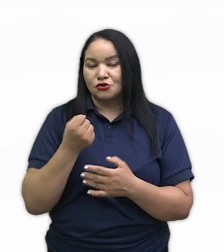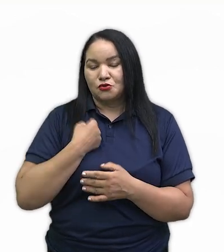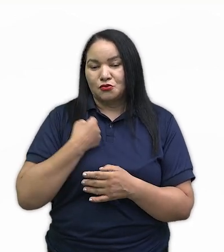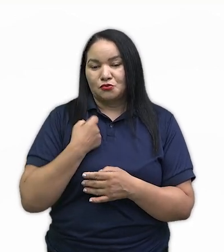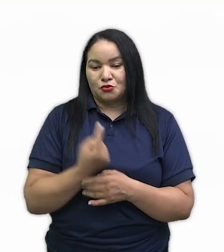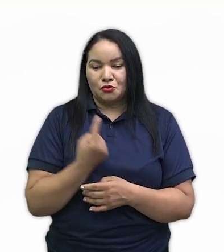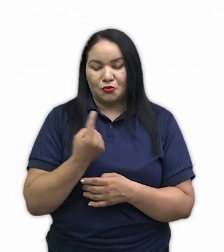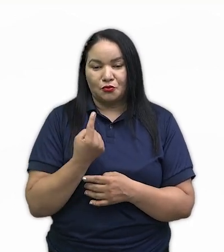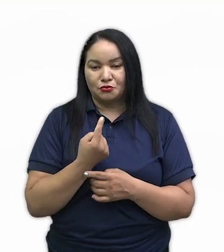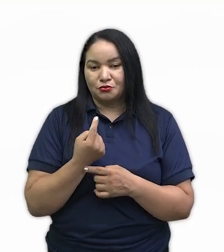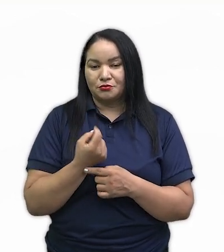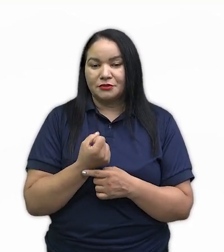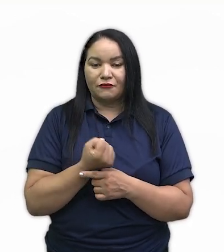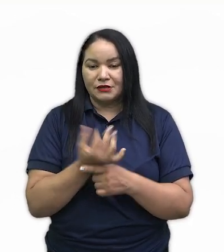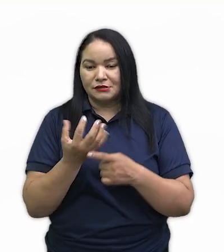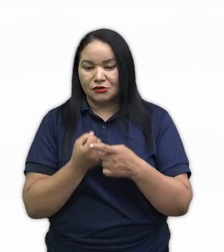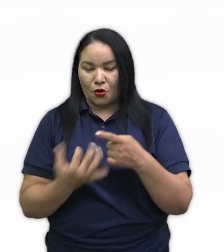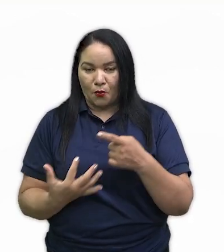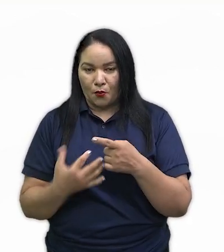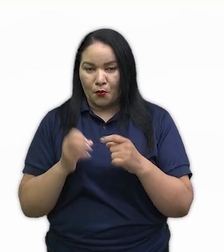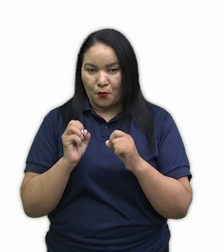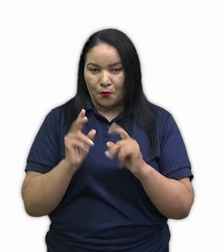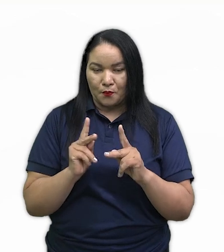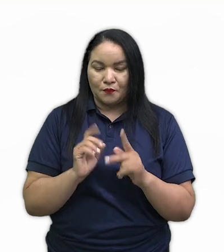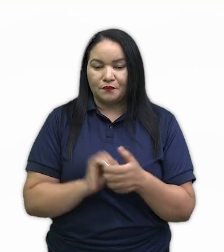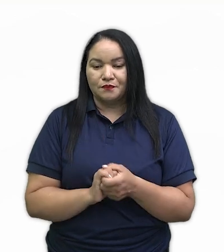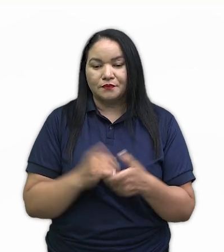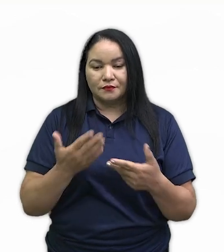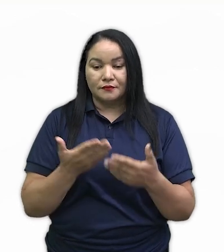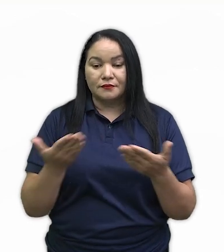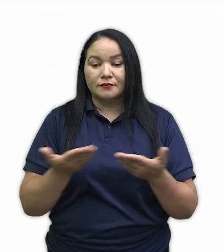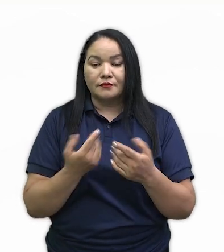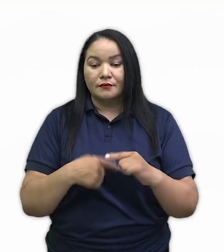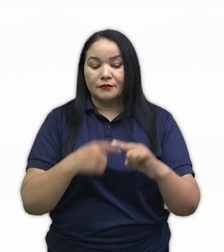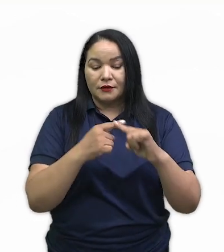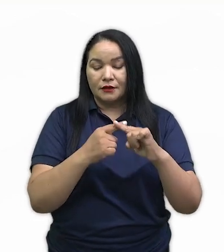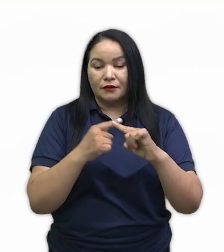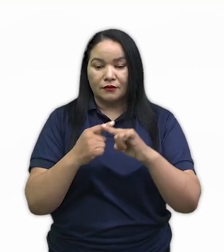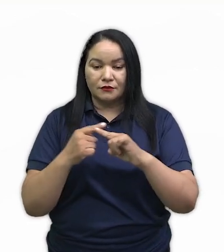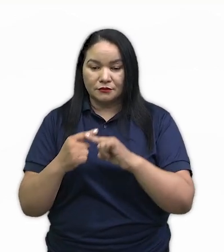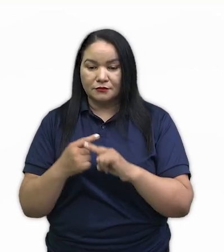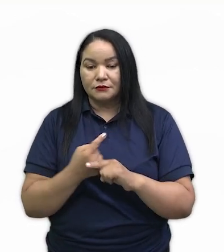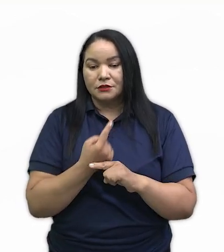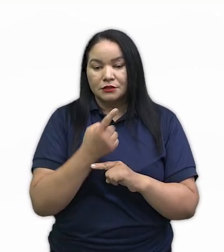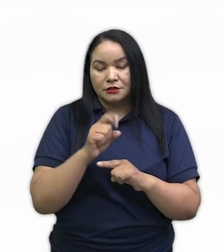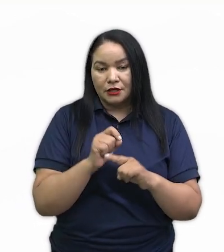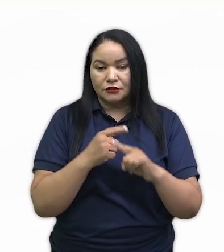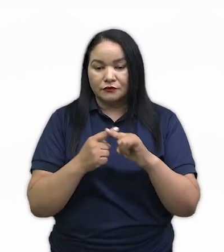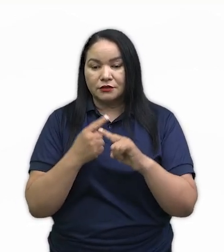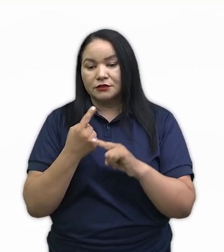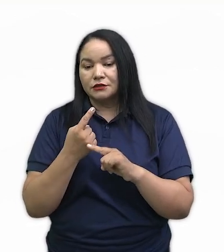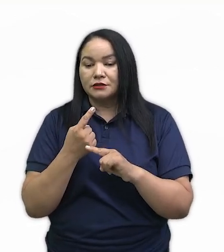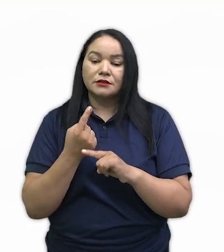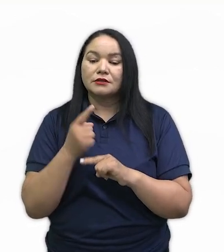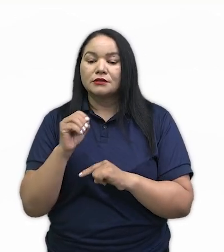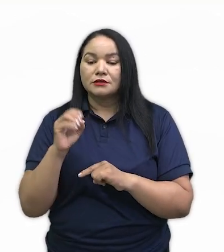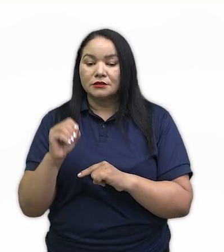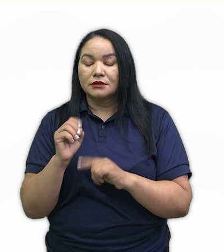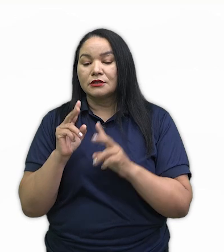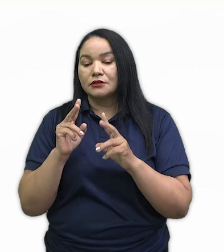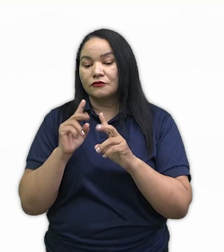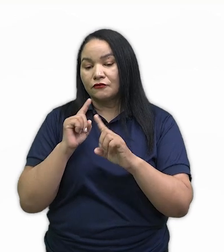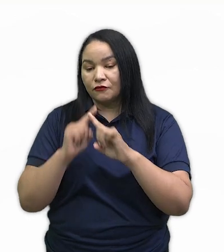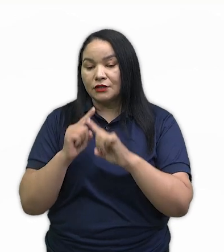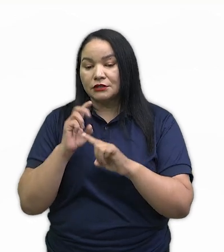esse número 1 da fração. Então, basta realizarmos aqui o produto entre 10 vezes 10, que é 100, e